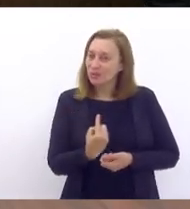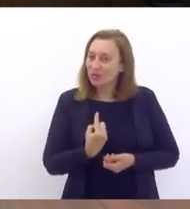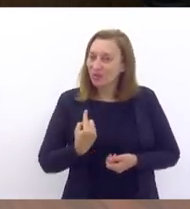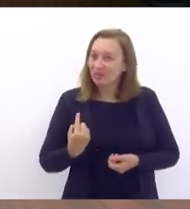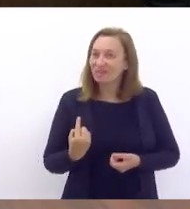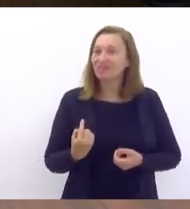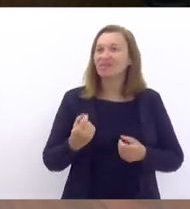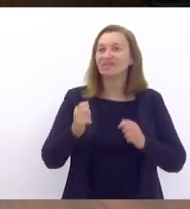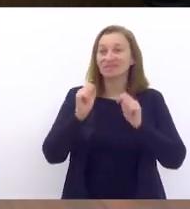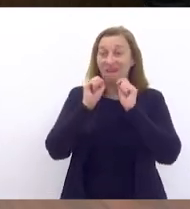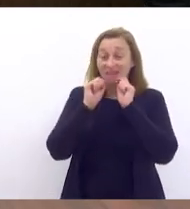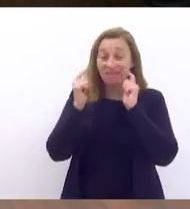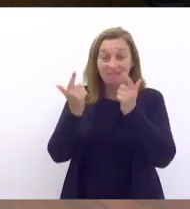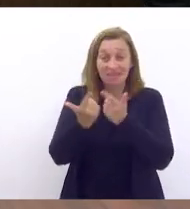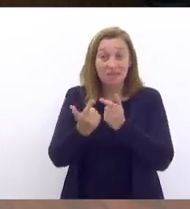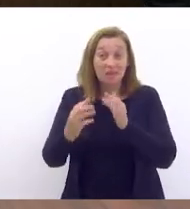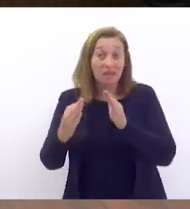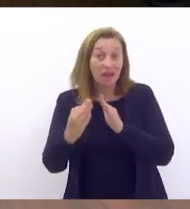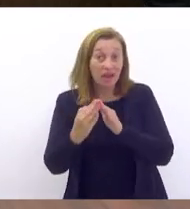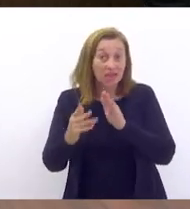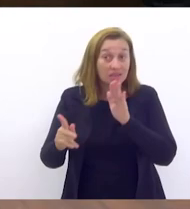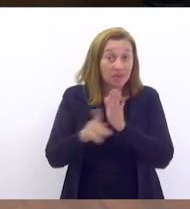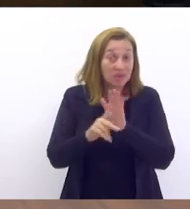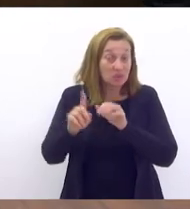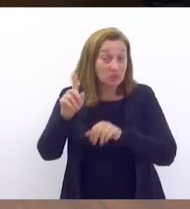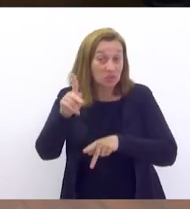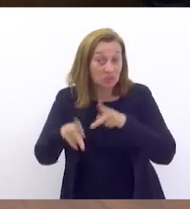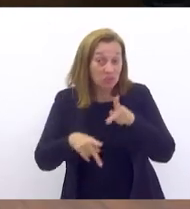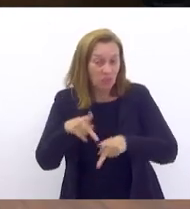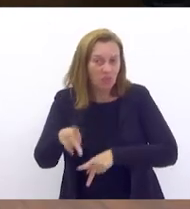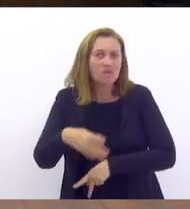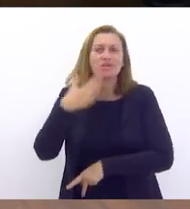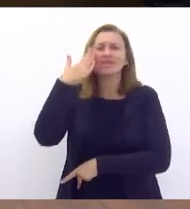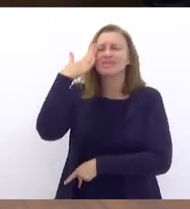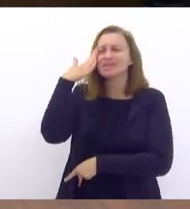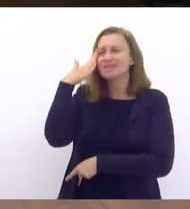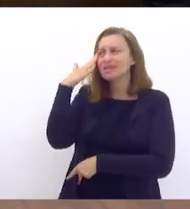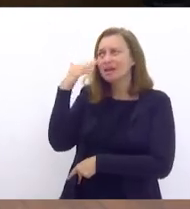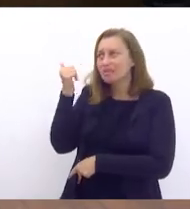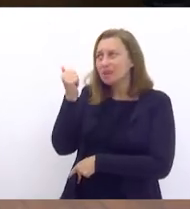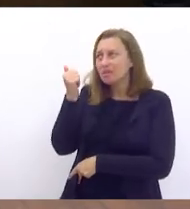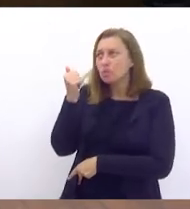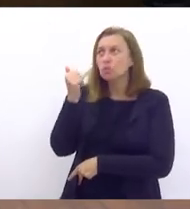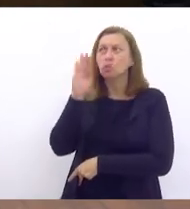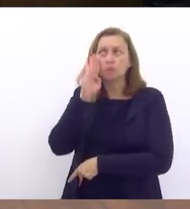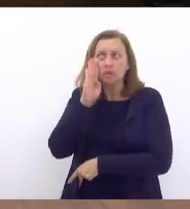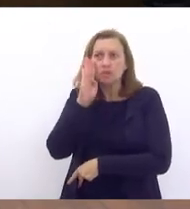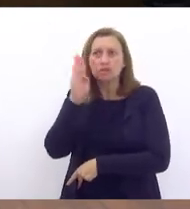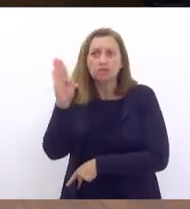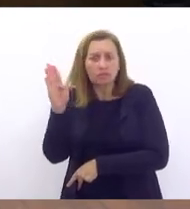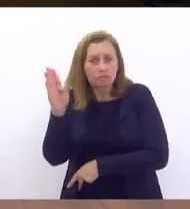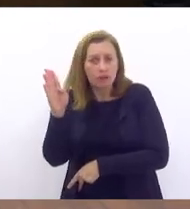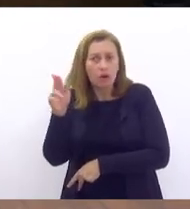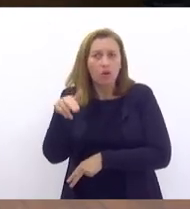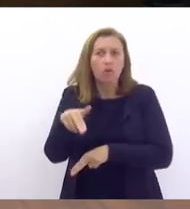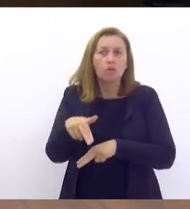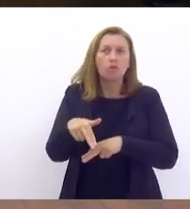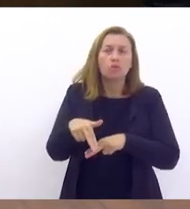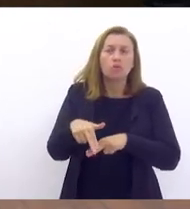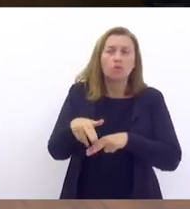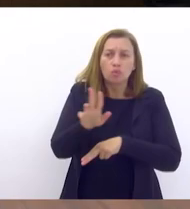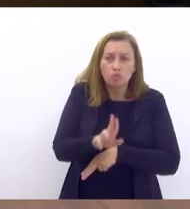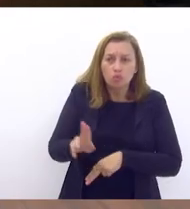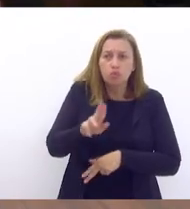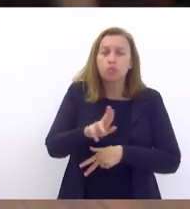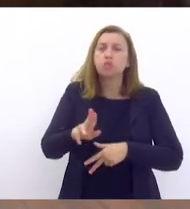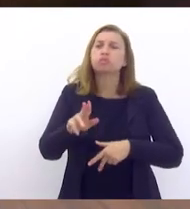Assembleia Legislativa, Casa do Povo, e por sabermos que o principal instrumento de trabalho de